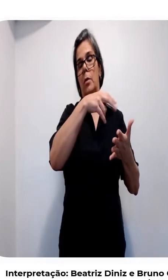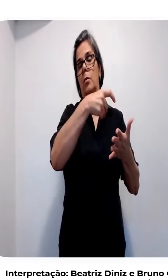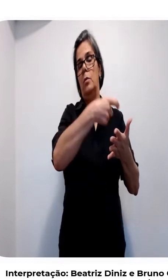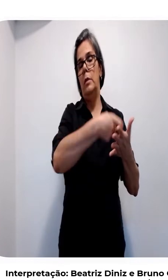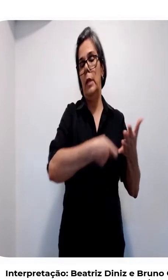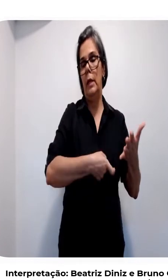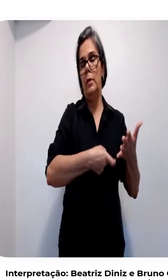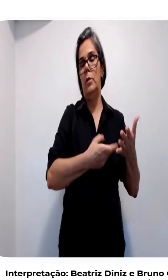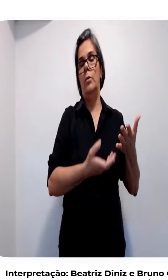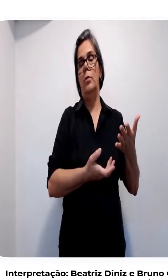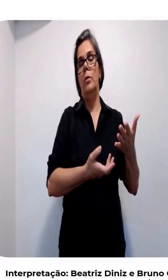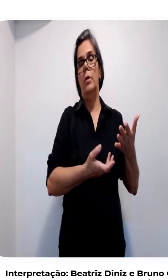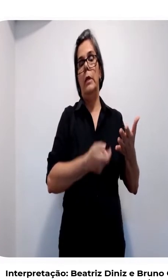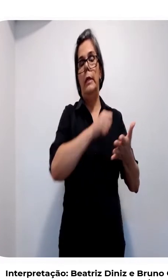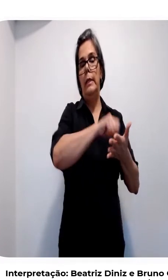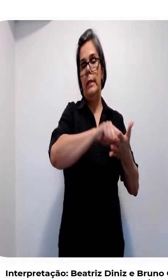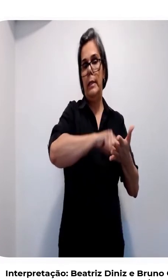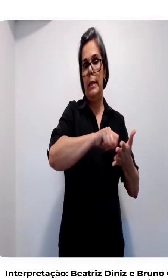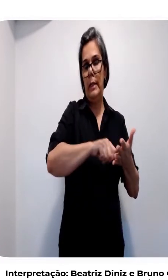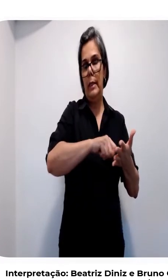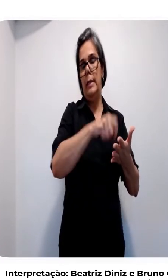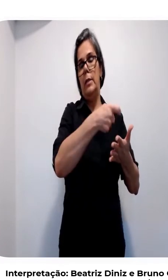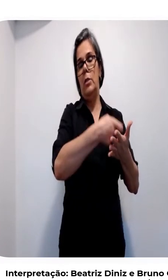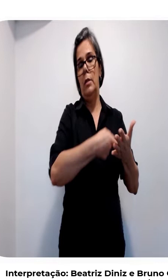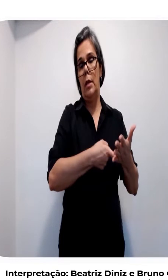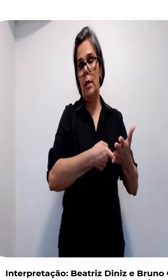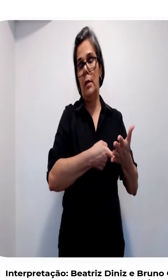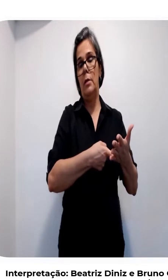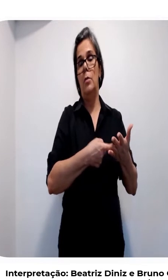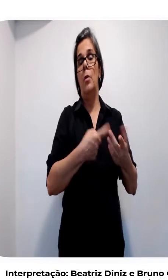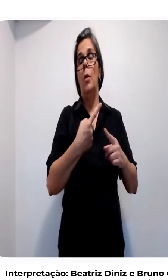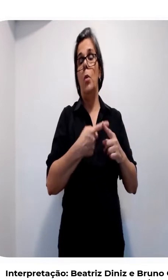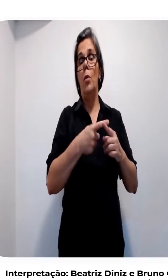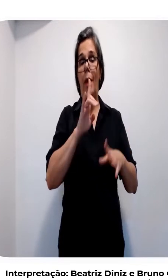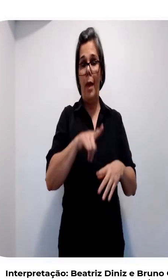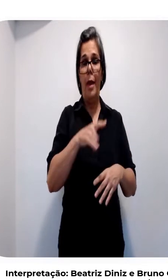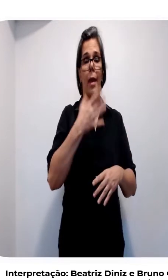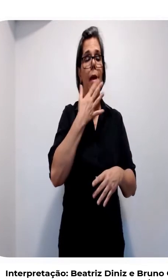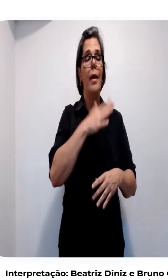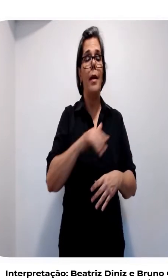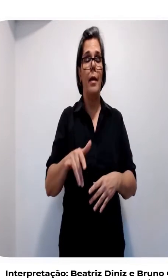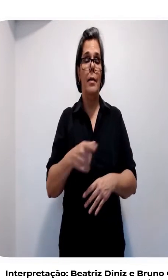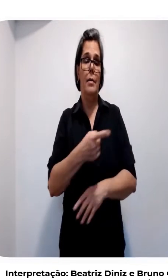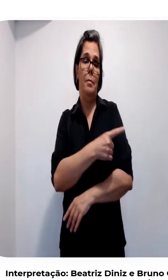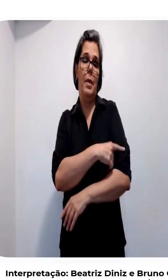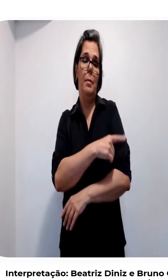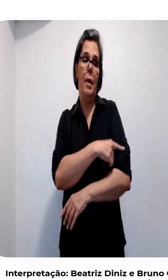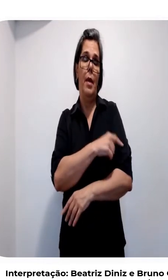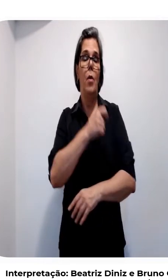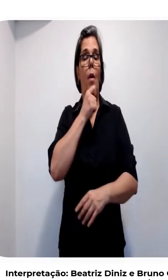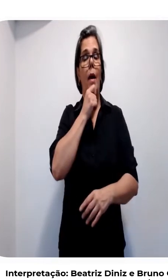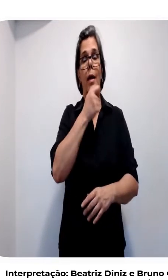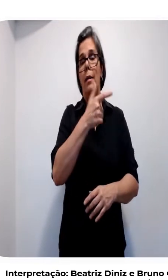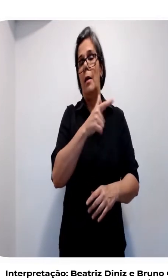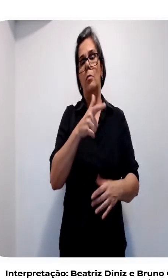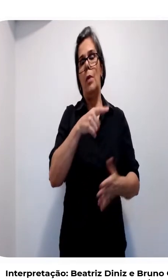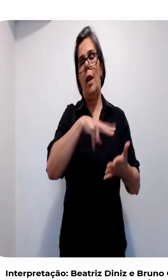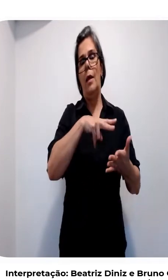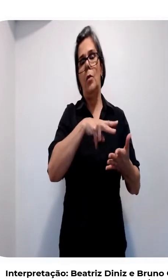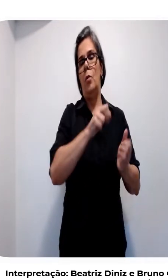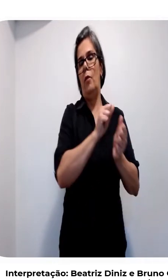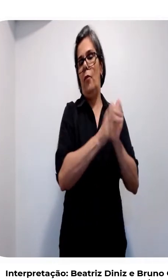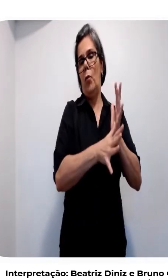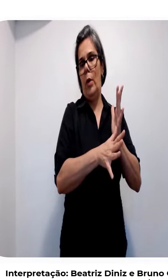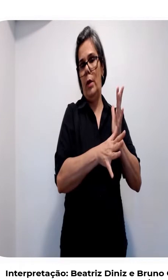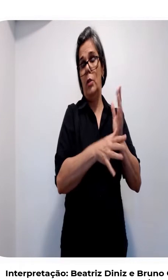de texto. Então, essas atividades, né, por serem crianças do primeiro ano, que ainda não têm a leitura fluente, elas precisam da intervenção direta de um adulto para ler